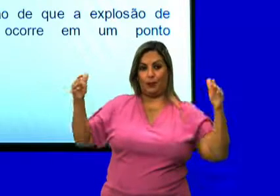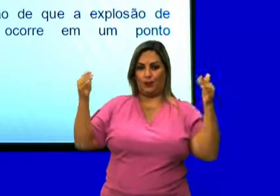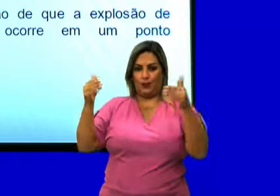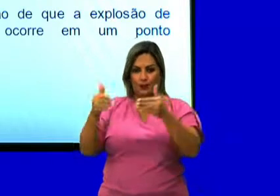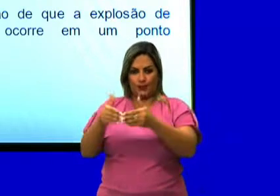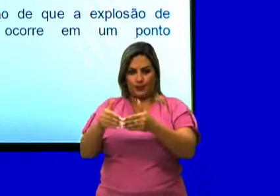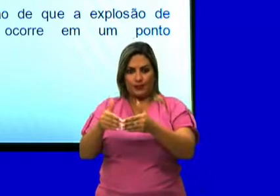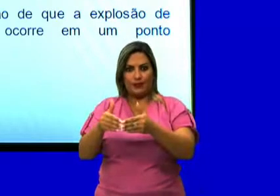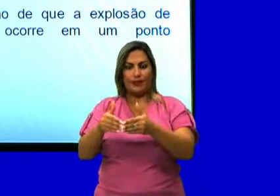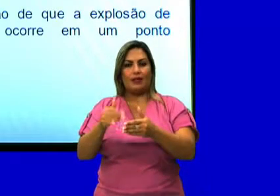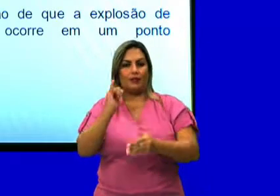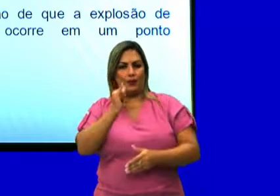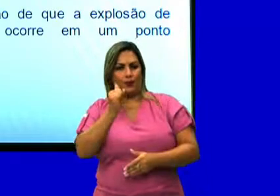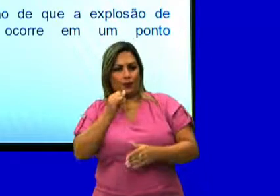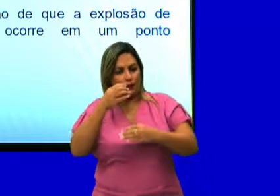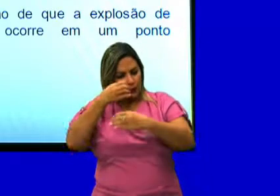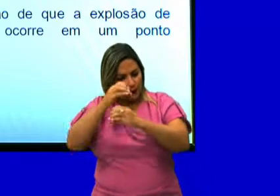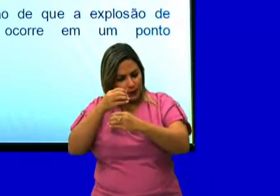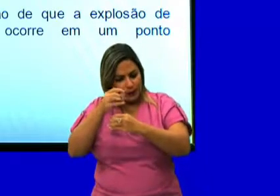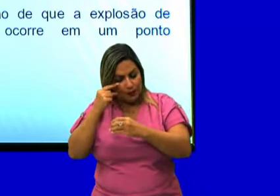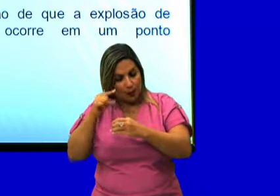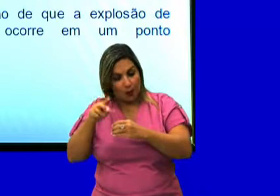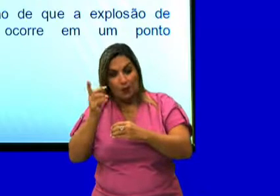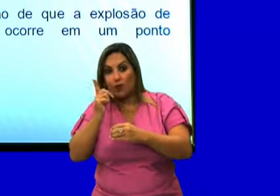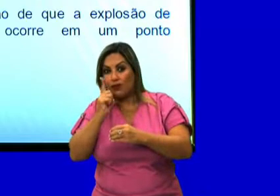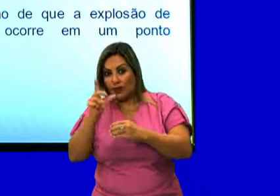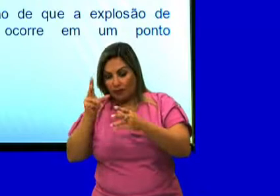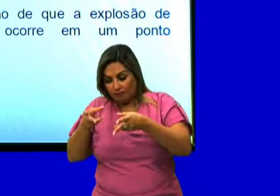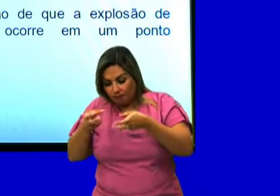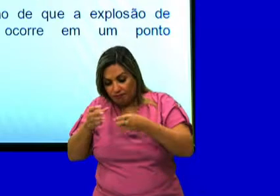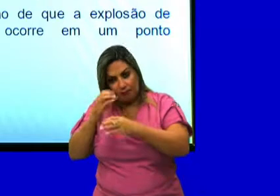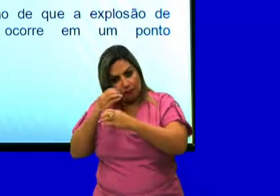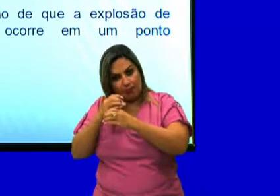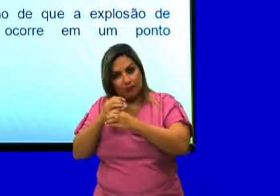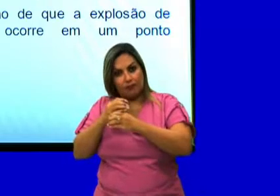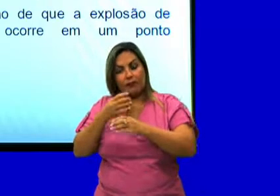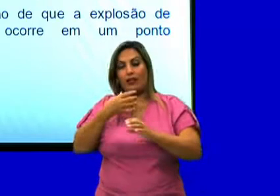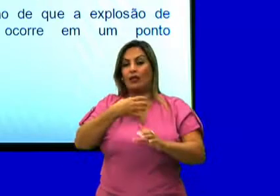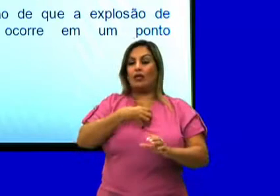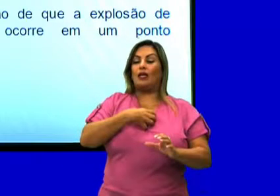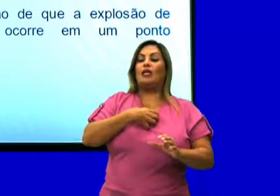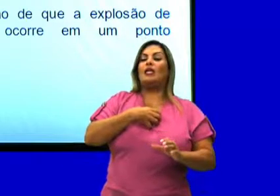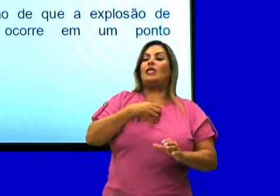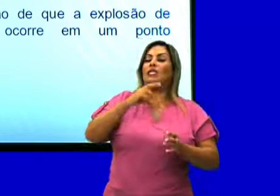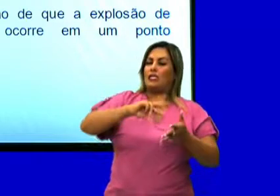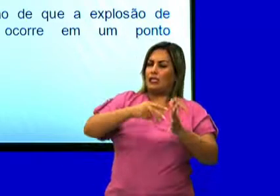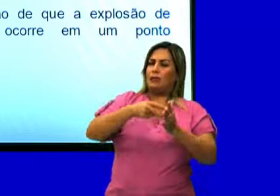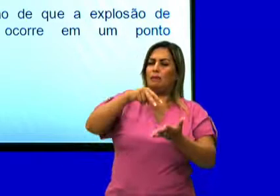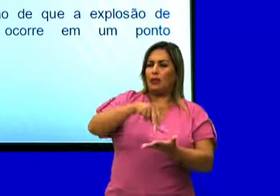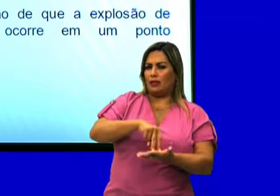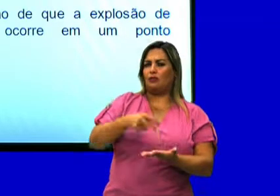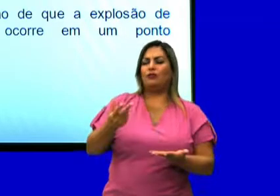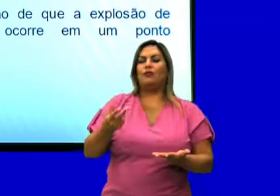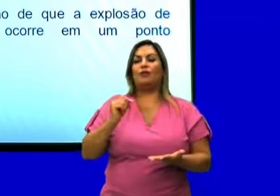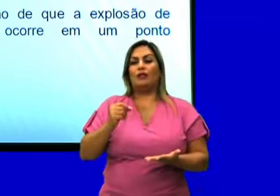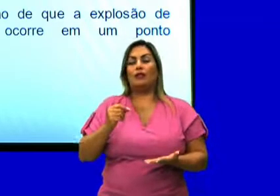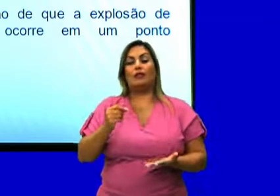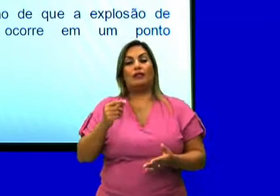concentradas em um ponto microscópico que, sem muitas opções semânticas, os cientistas chamam de